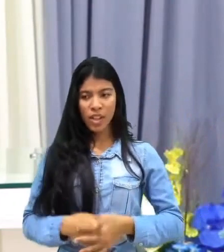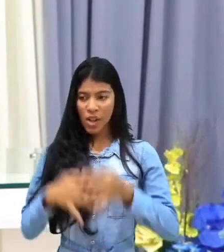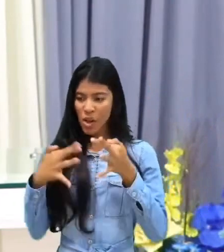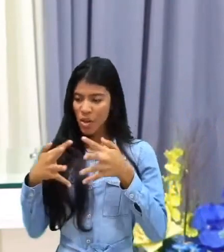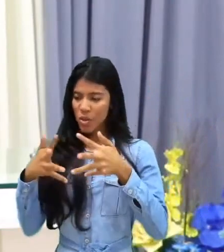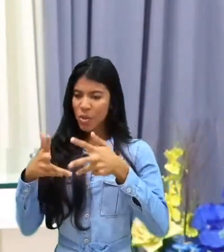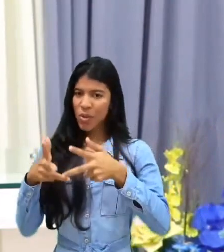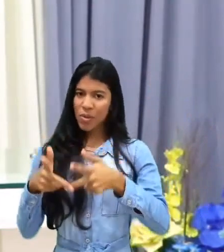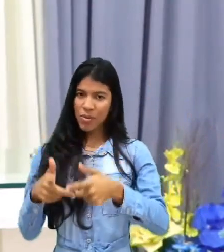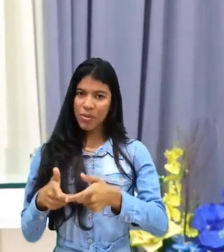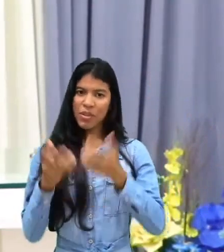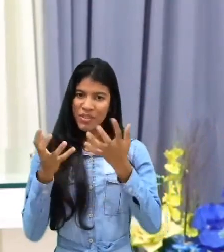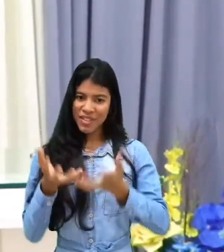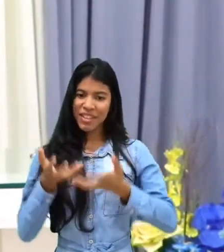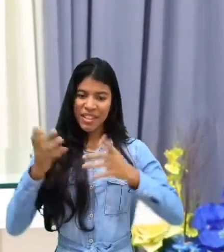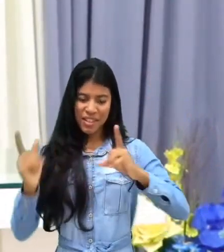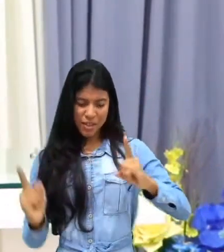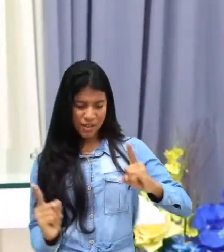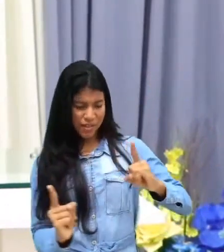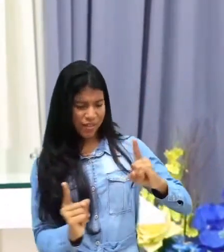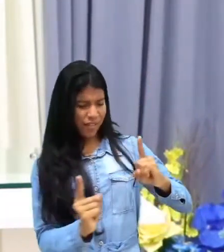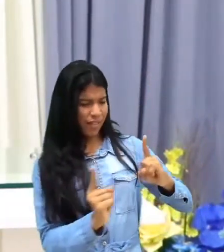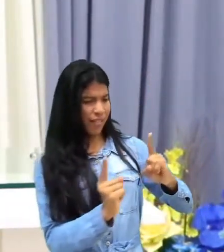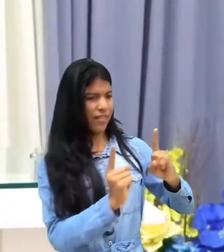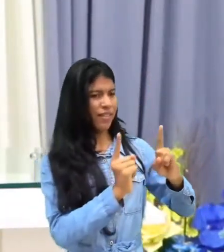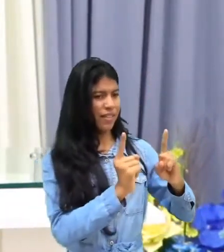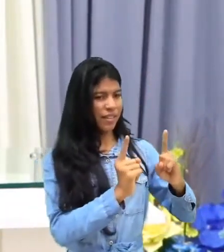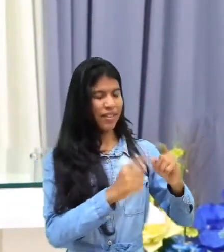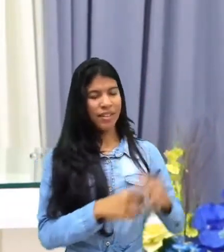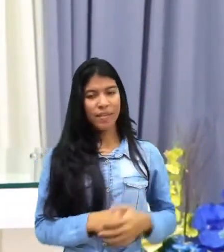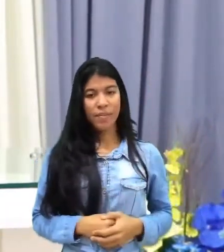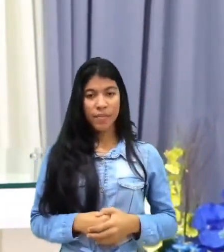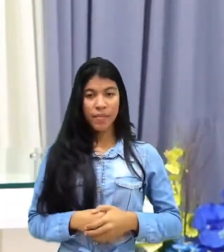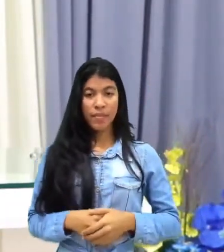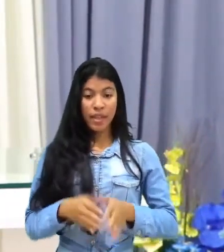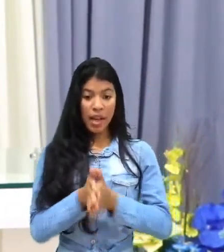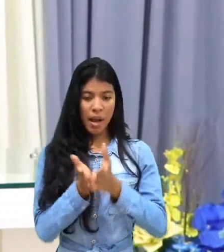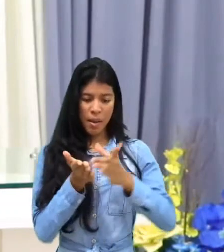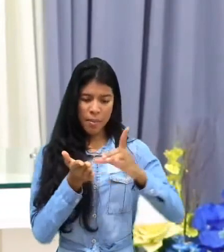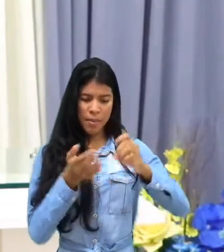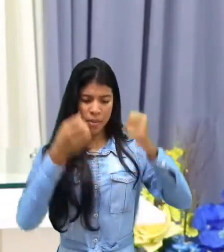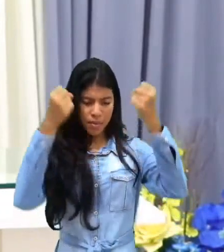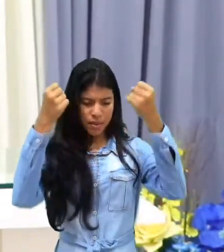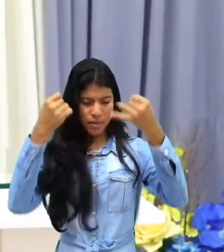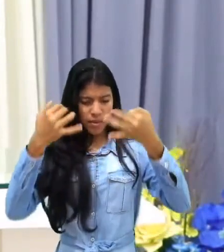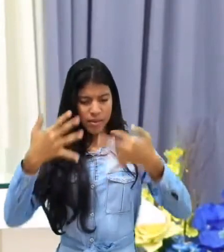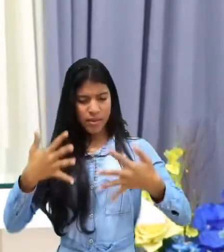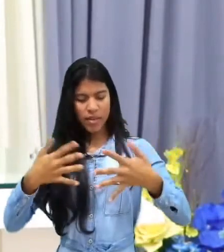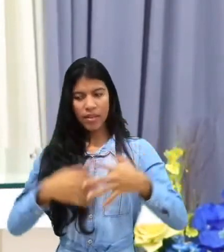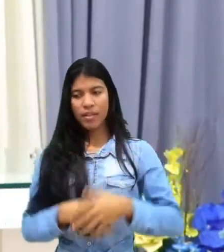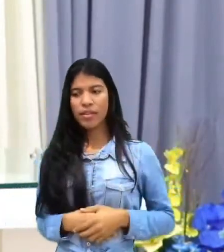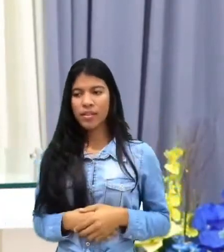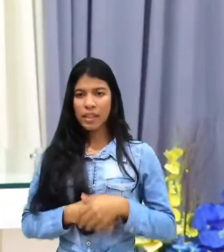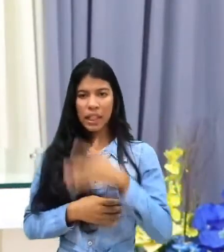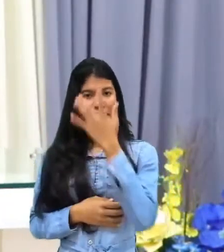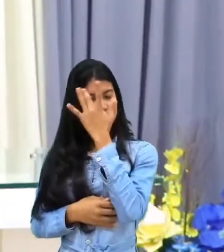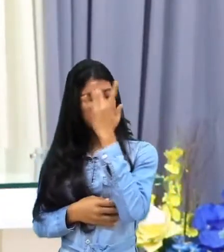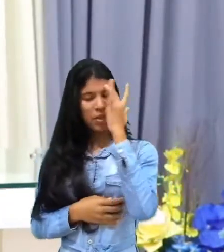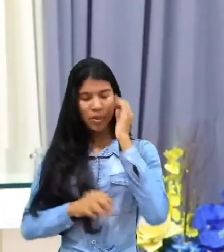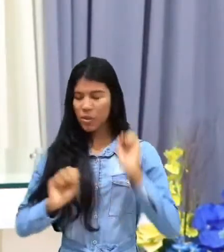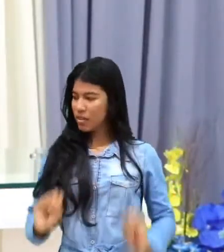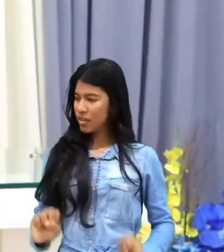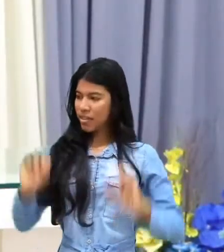dele. A Bíblia diz que colocavam mantos e palmas, paletós, roupas, eram jogadas no chão para que o